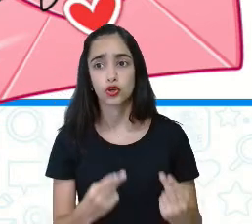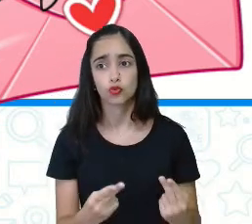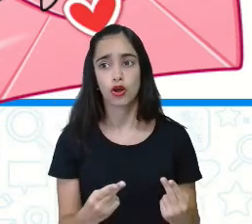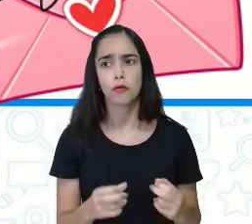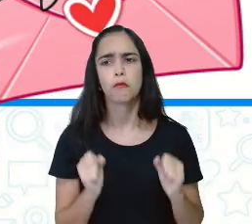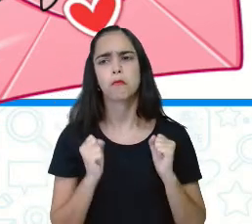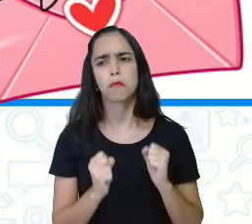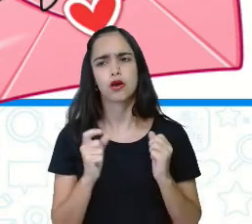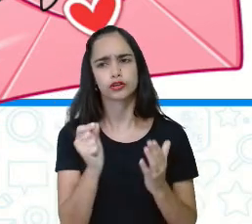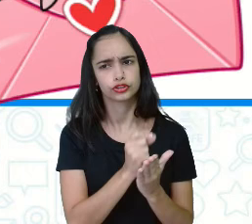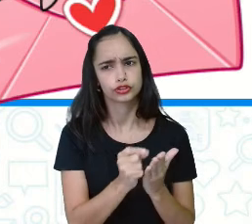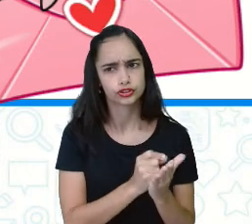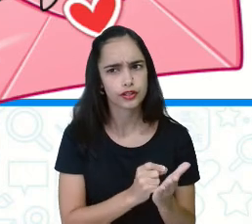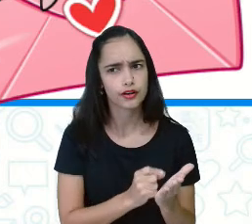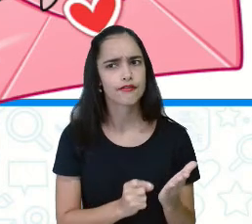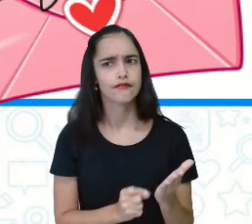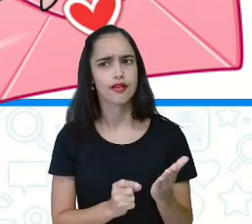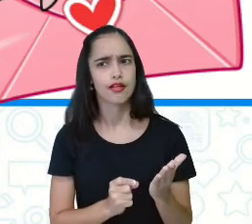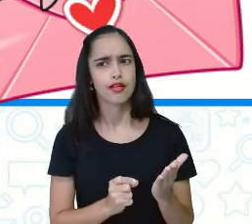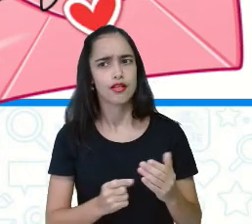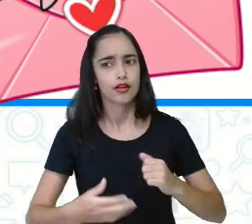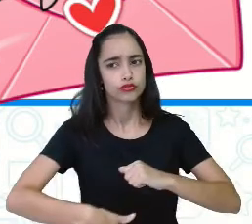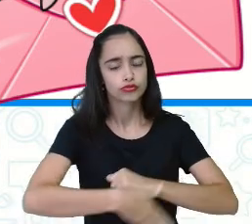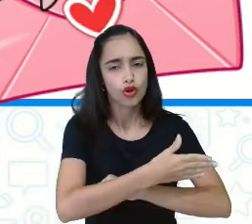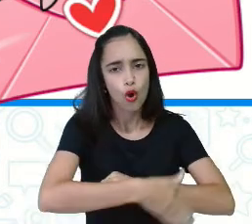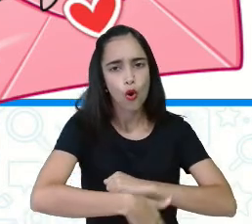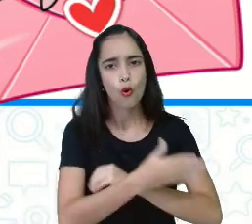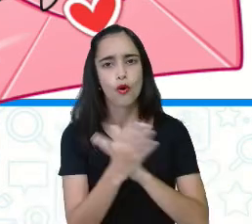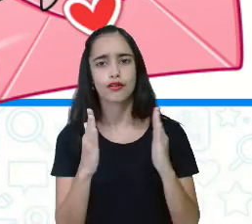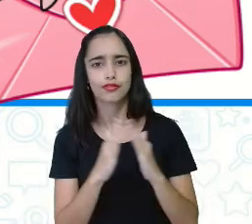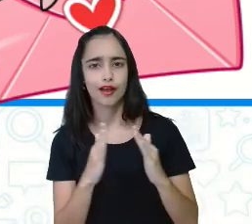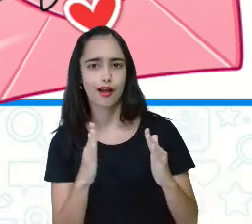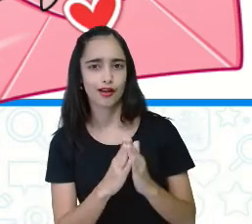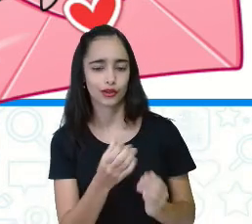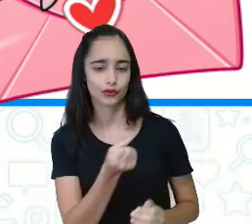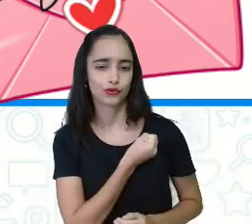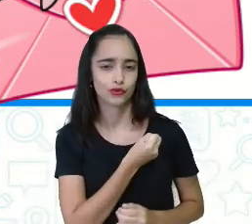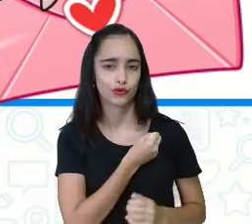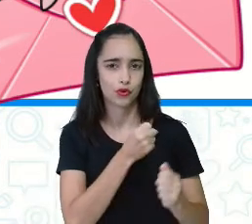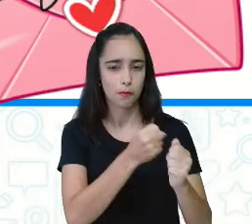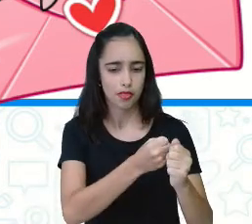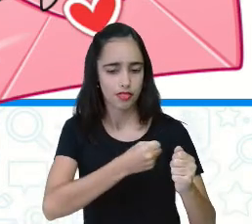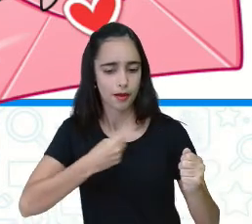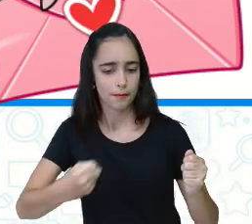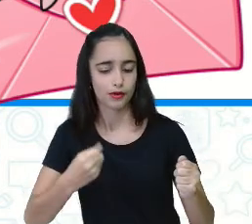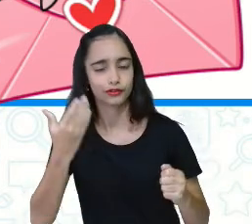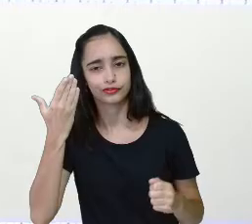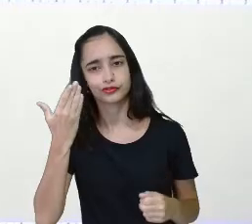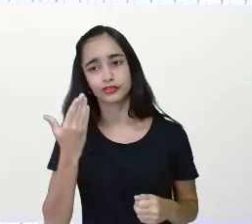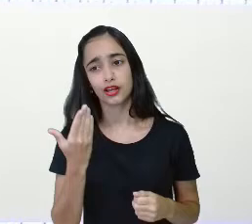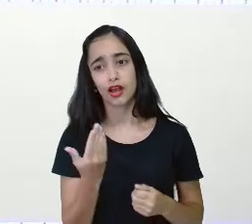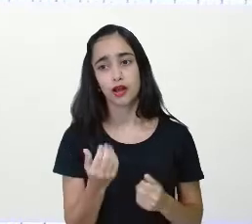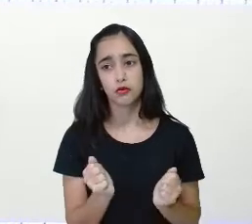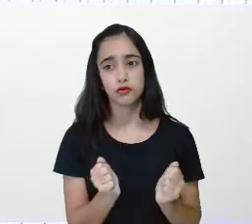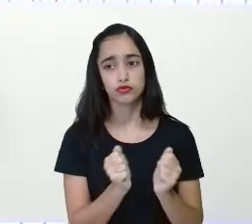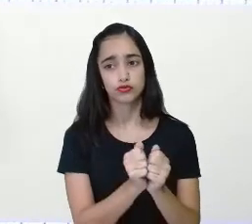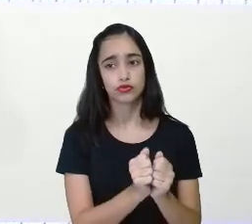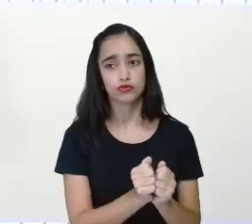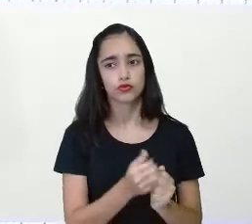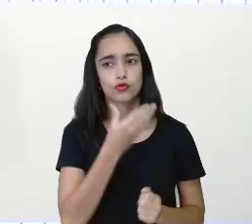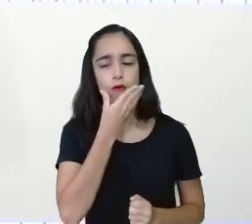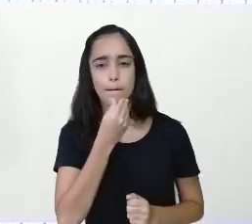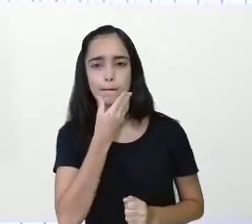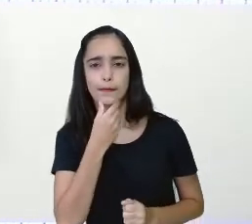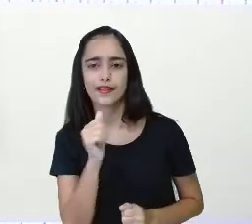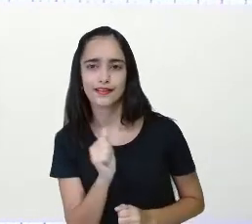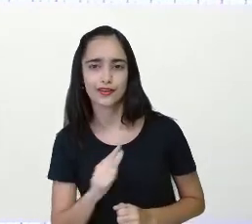das portas ao menino azul, que não sabe ler. Olha, escrever,